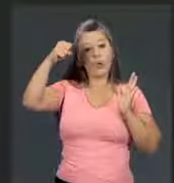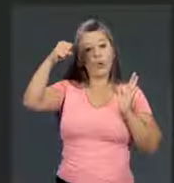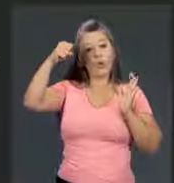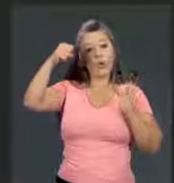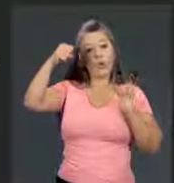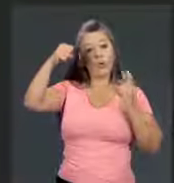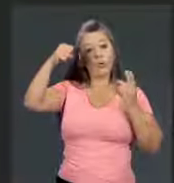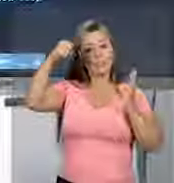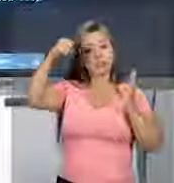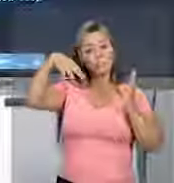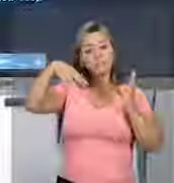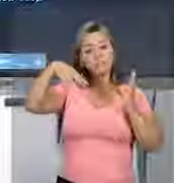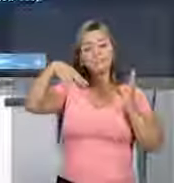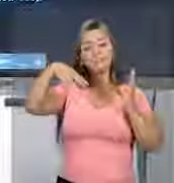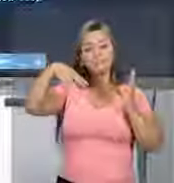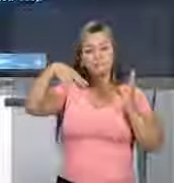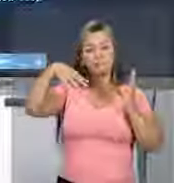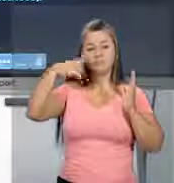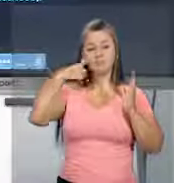parte dele.